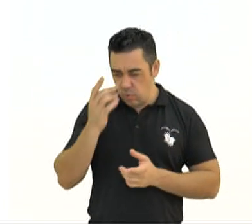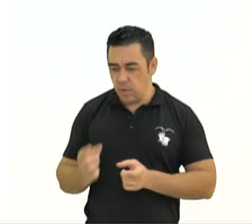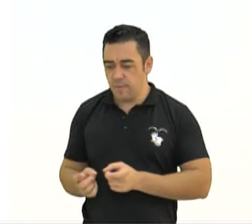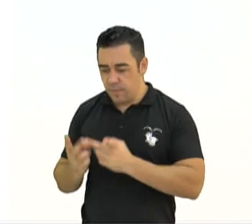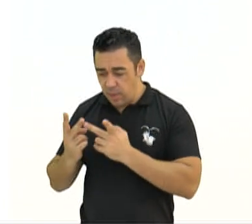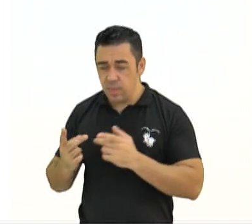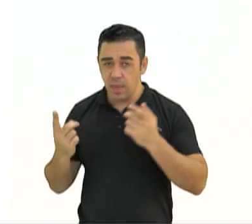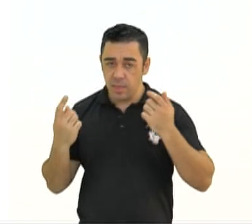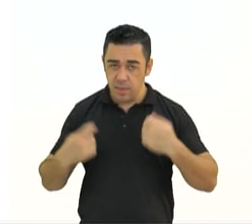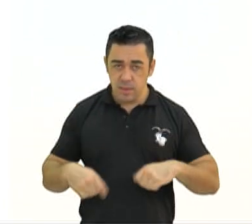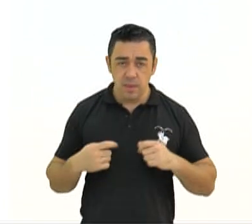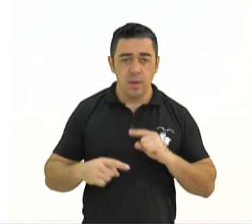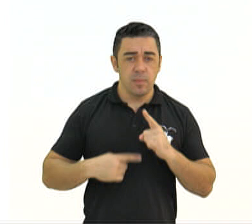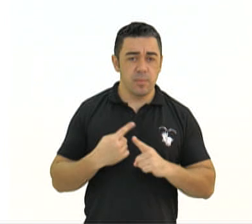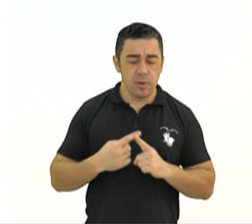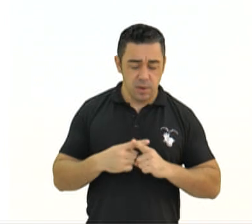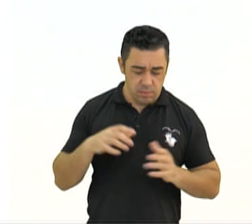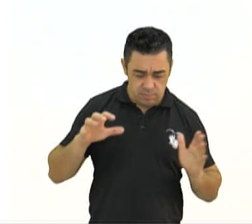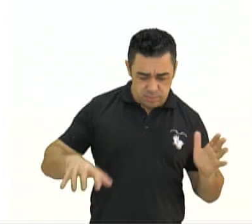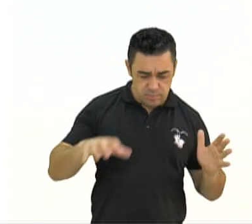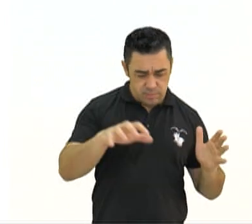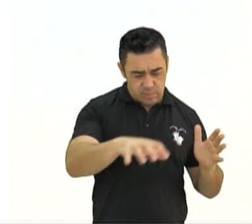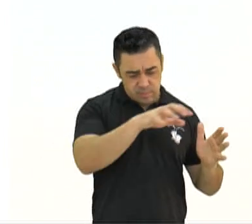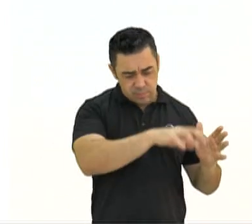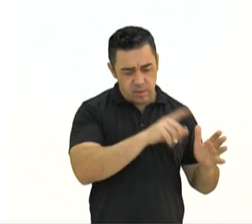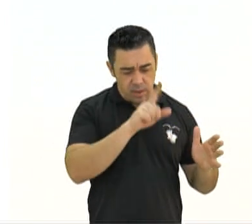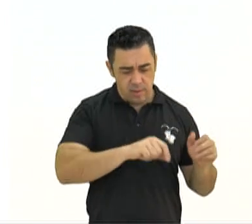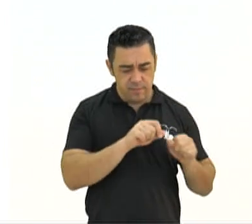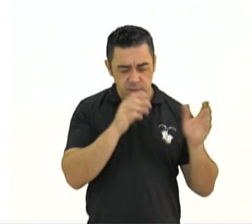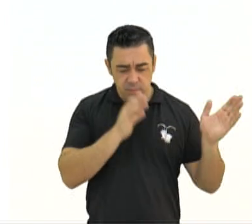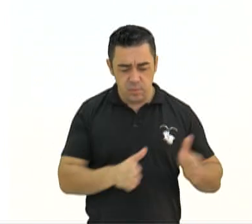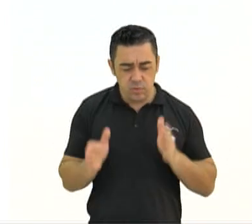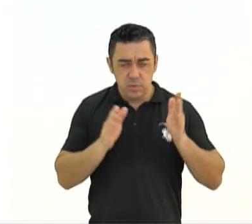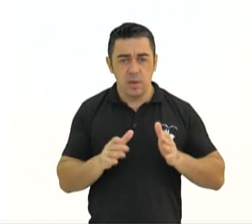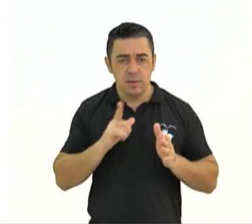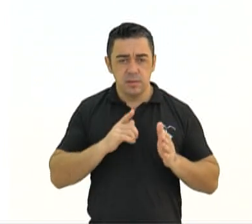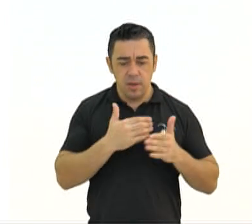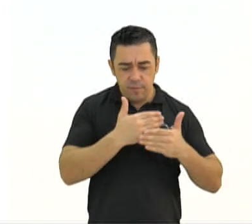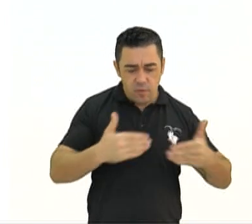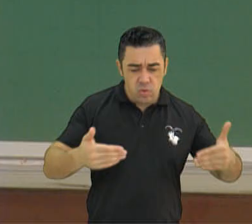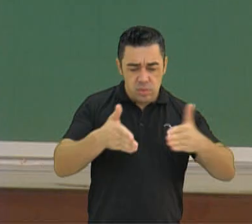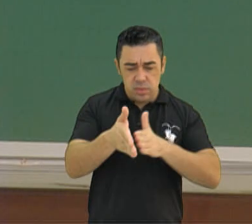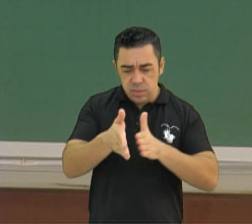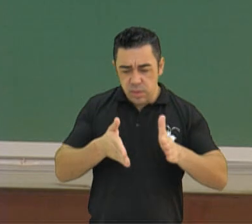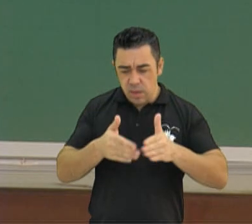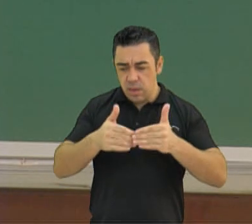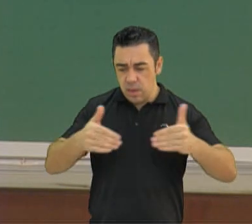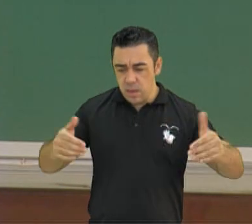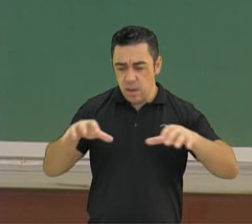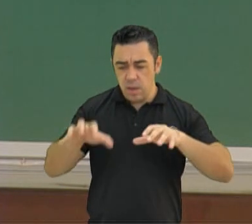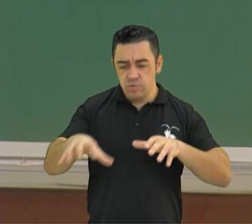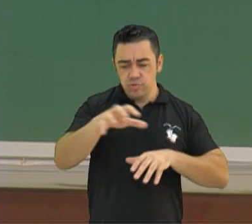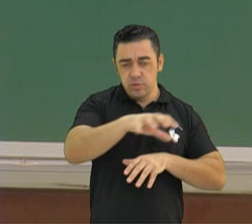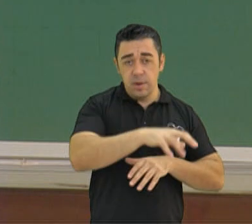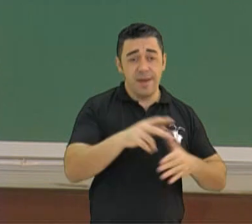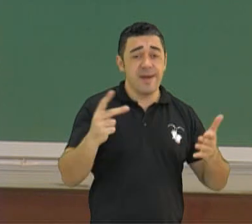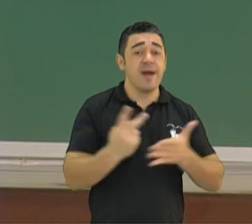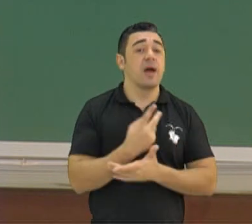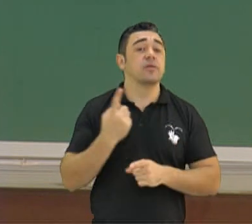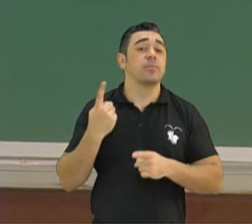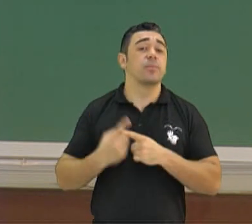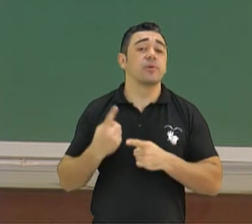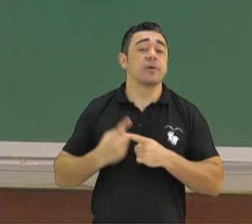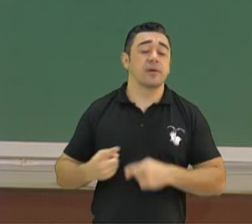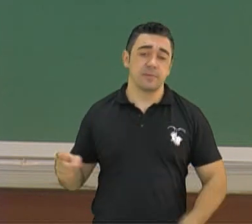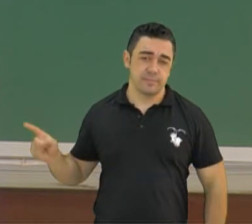consumo é necessária, porque os circuitos espaciais de produção são demarcados pelas fronteiras regionais. Observe que ela está errada,